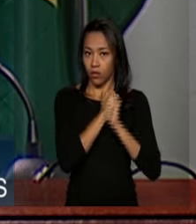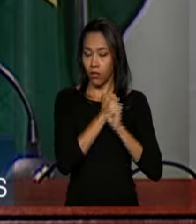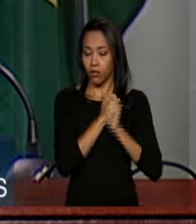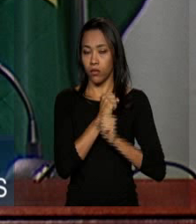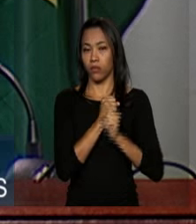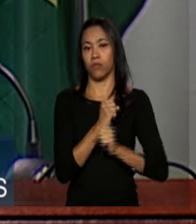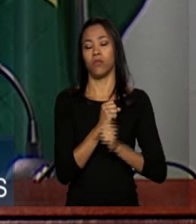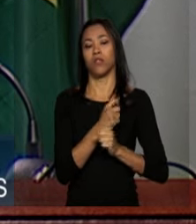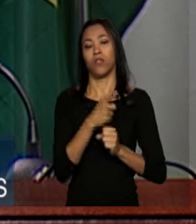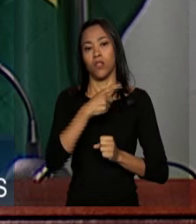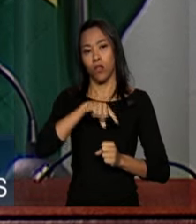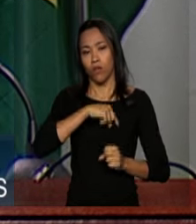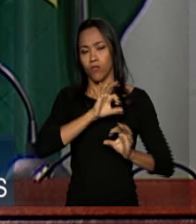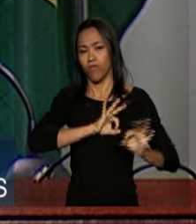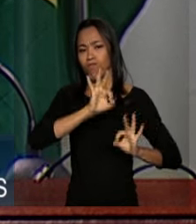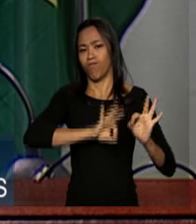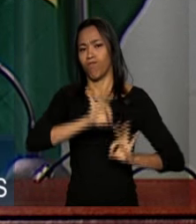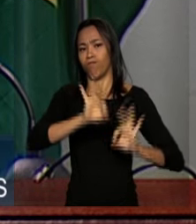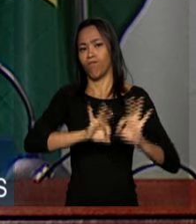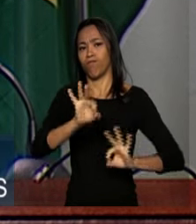construção da democracia em nosso país.